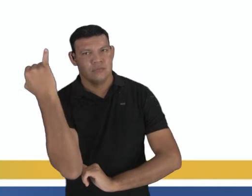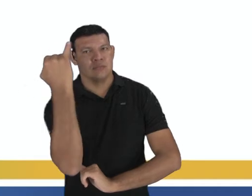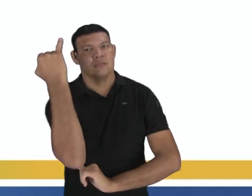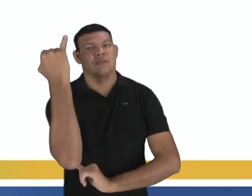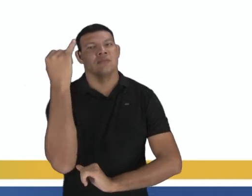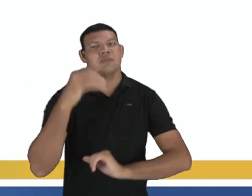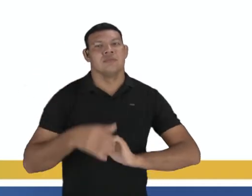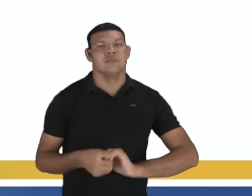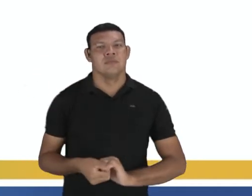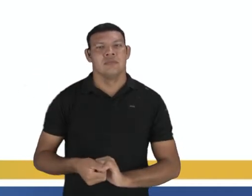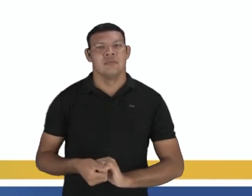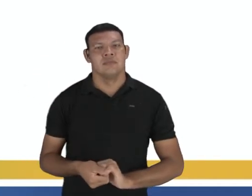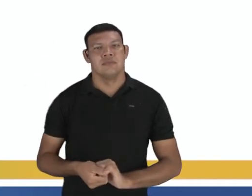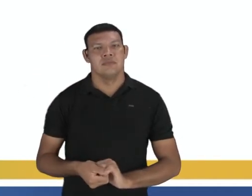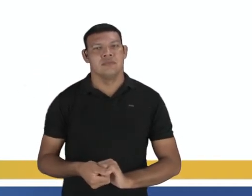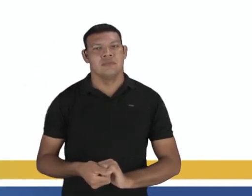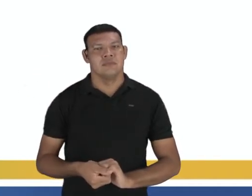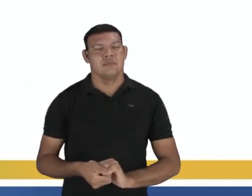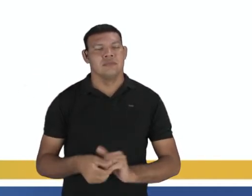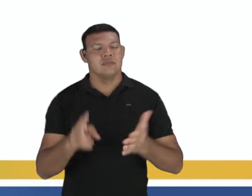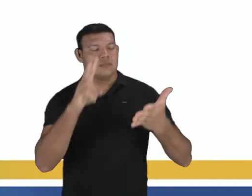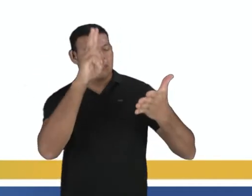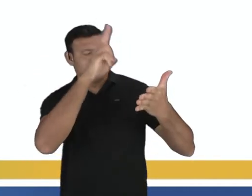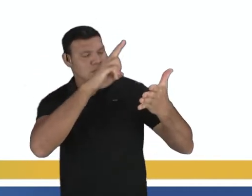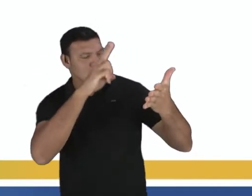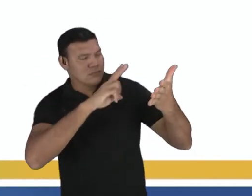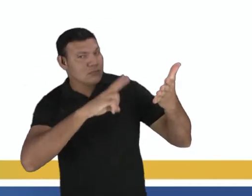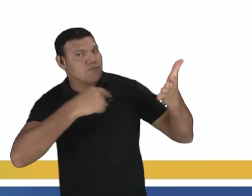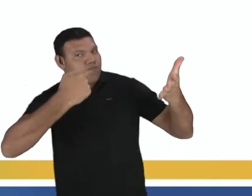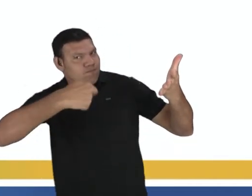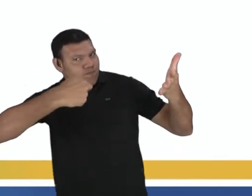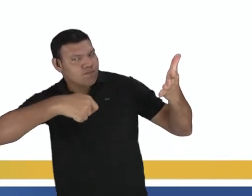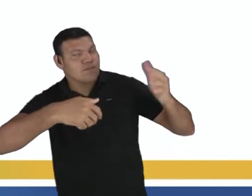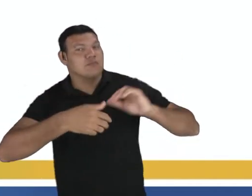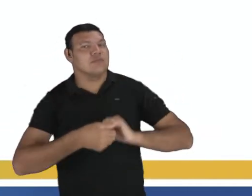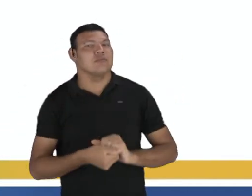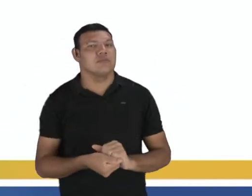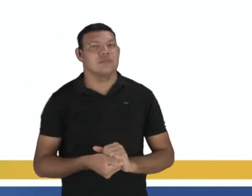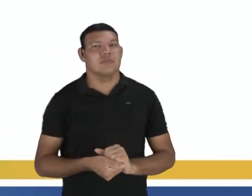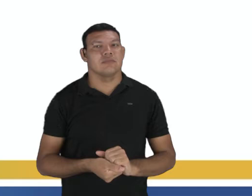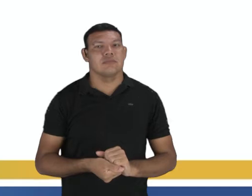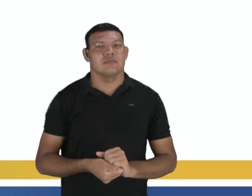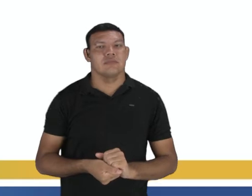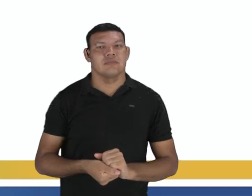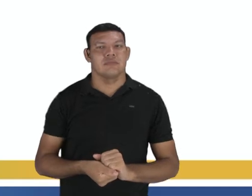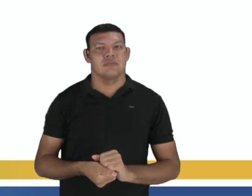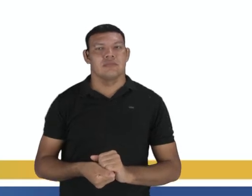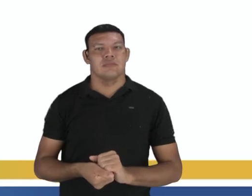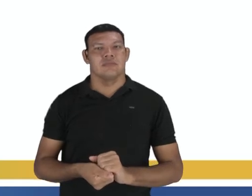importantíssimo fazer uma leitura, né? Uma leitura